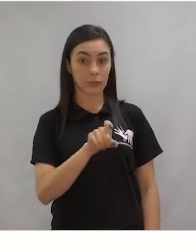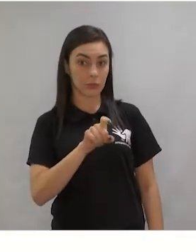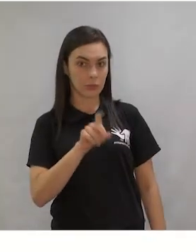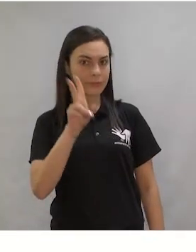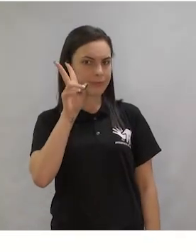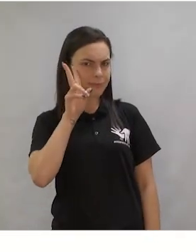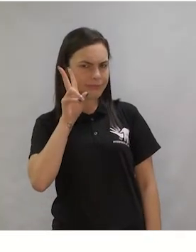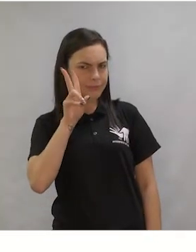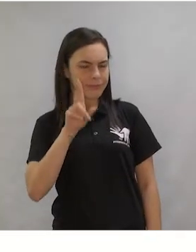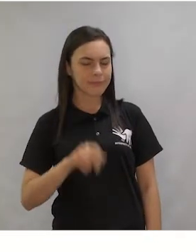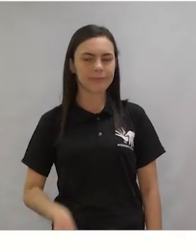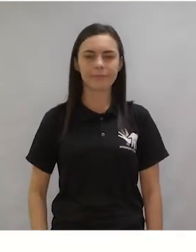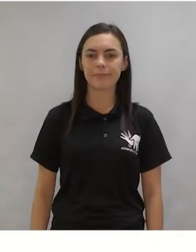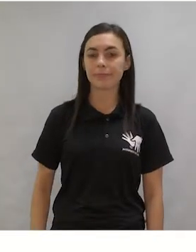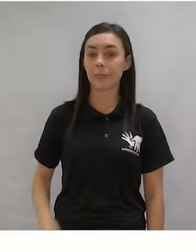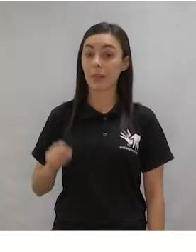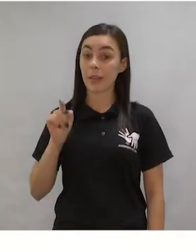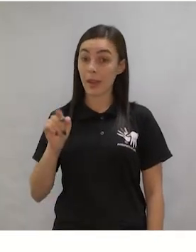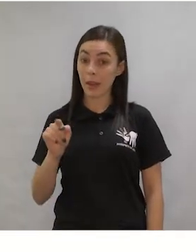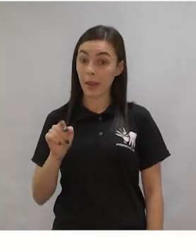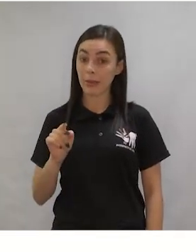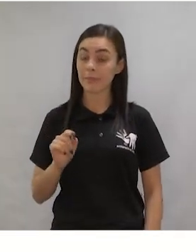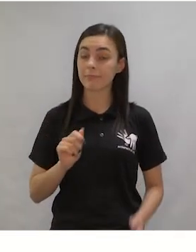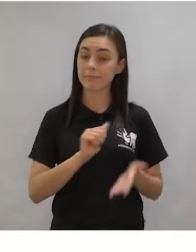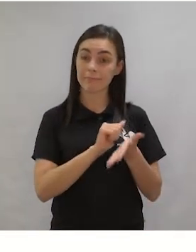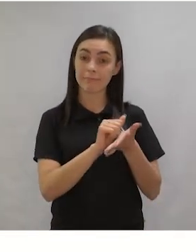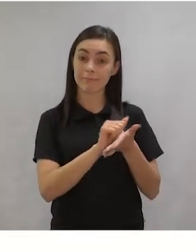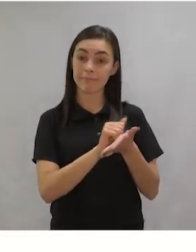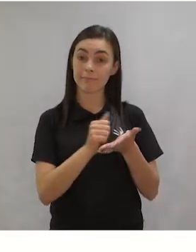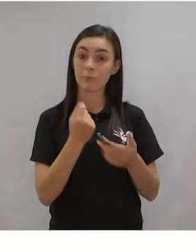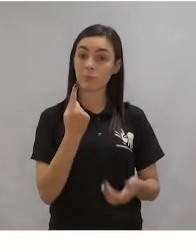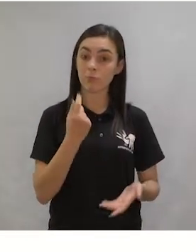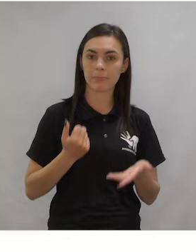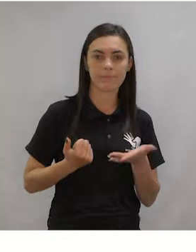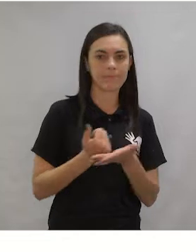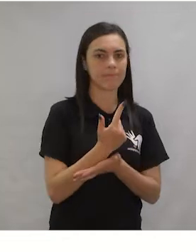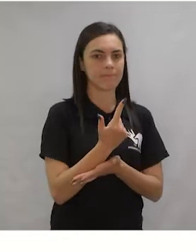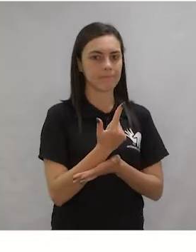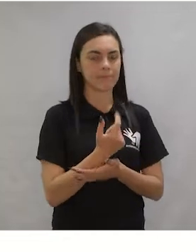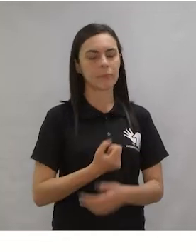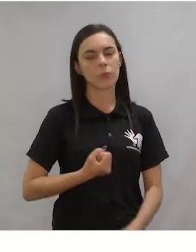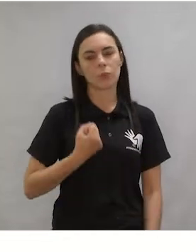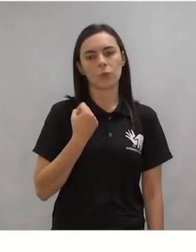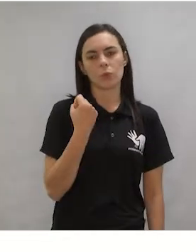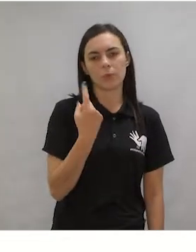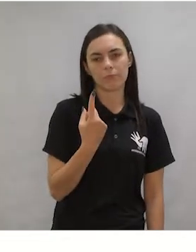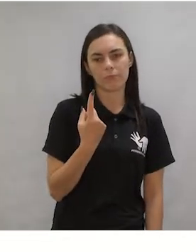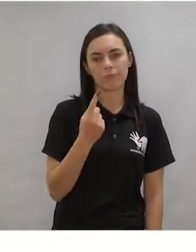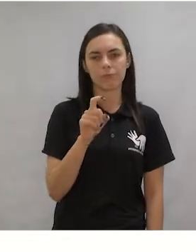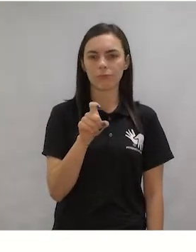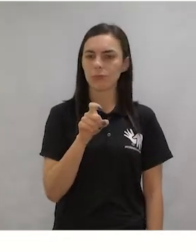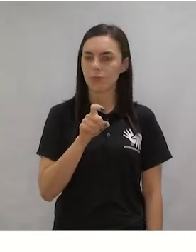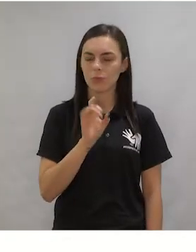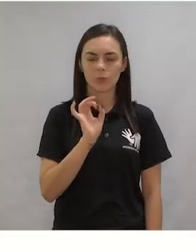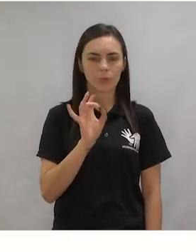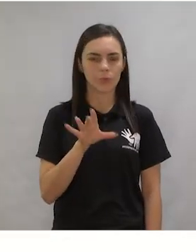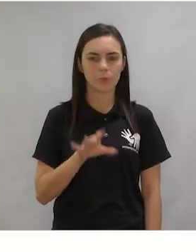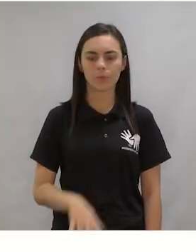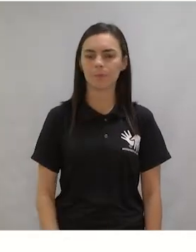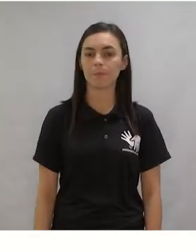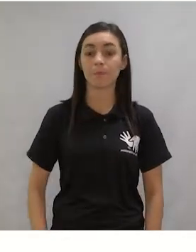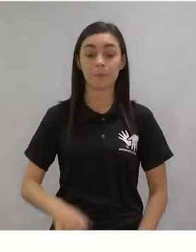Olhem lá. Então, a Marina comprou uma borracha só. Então, eu vou utilizar uma vez só a letra